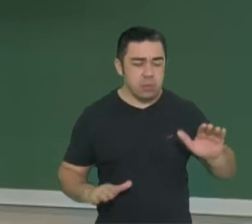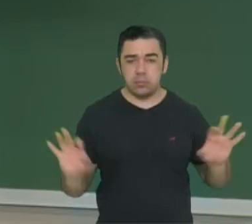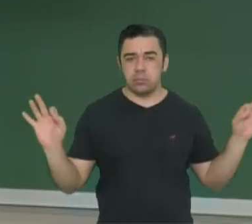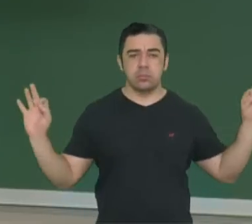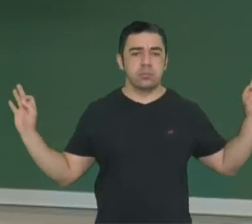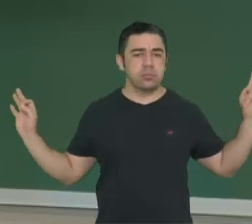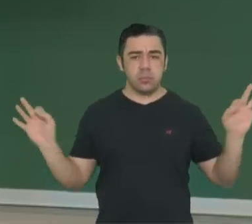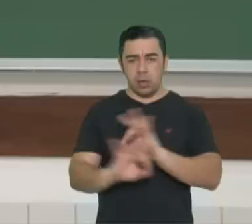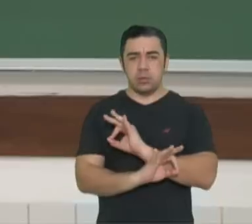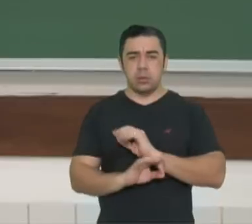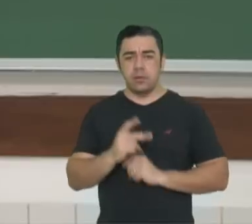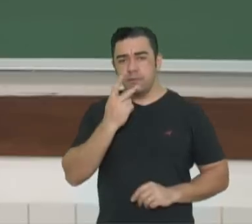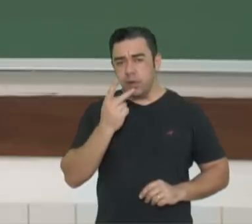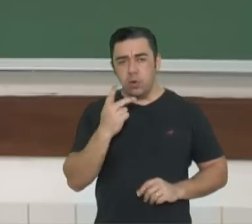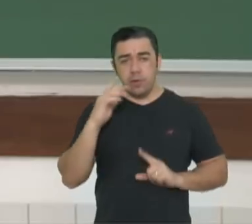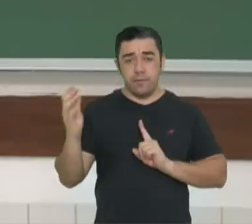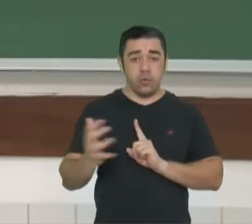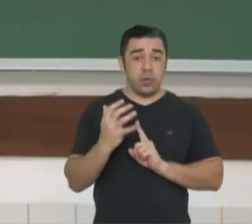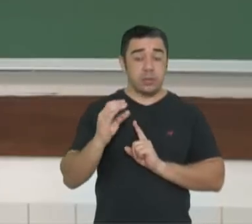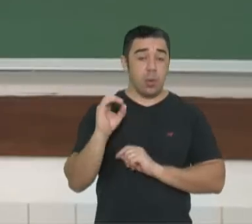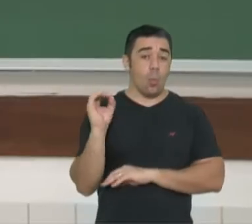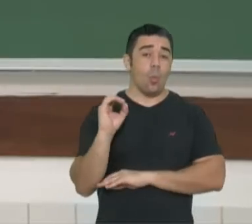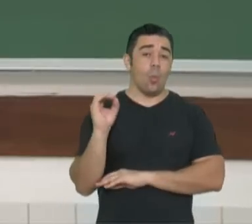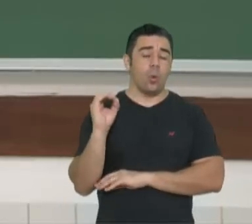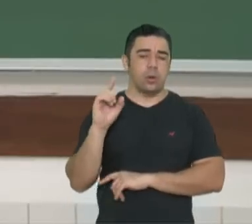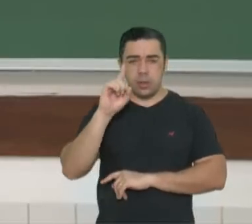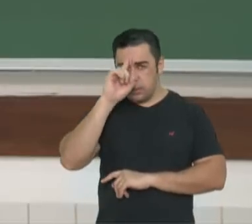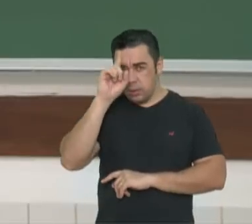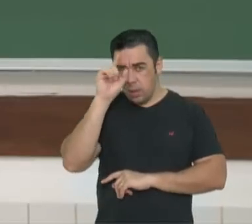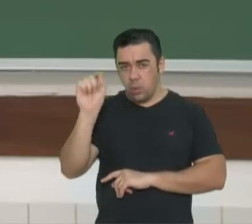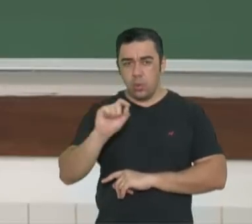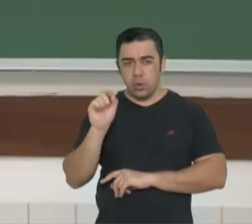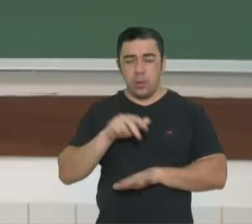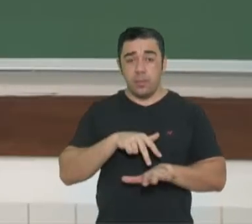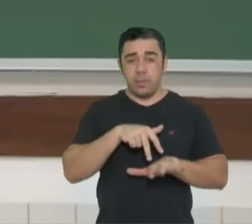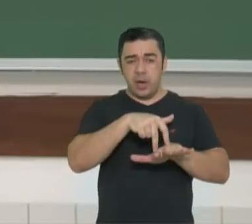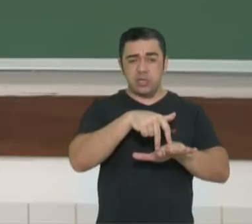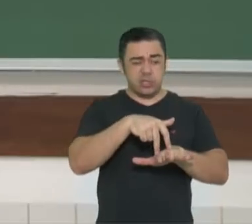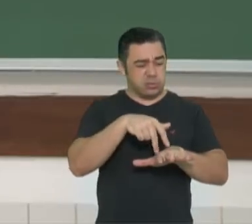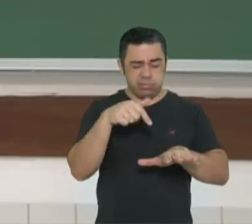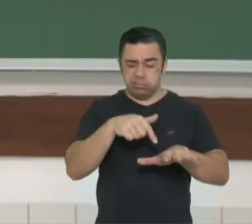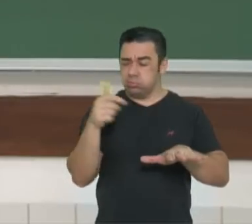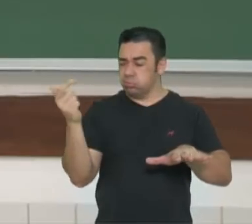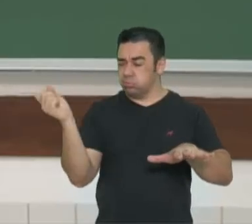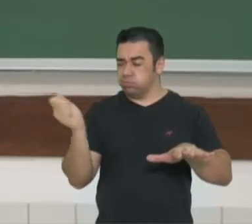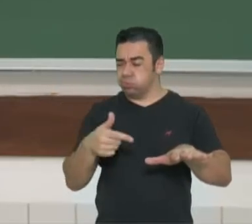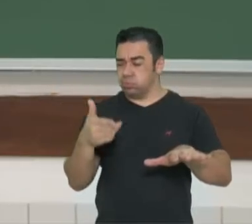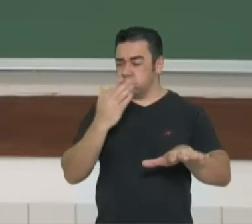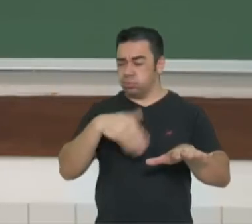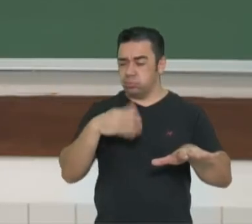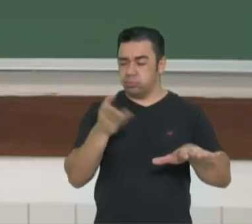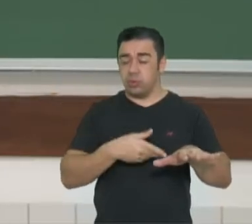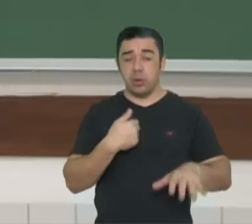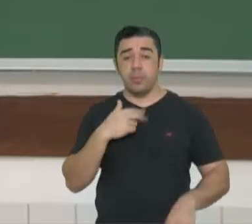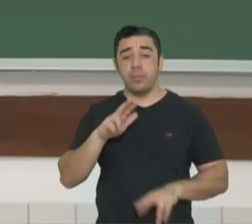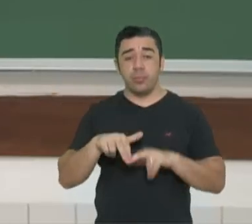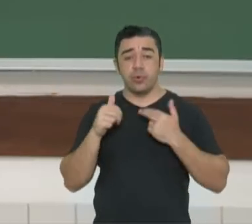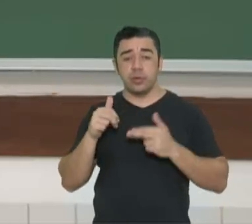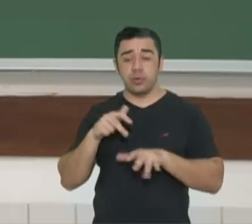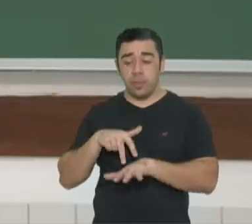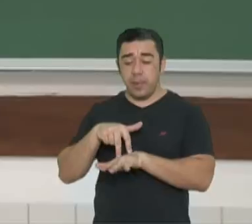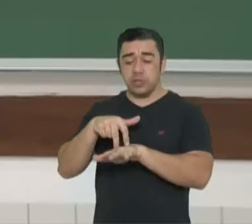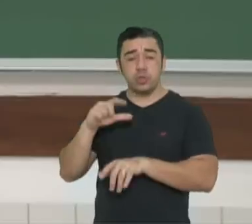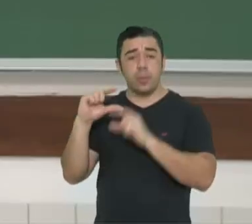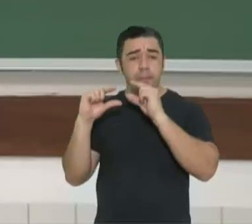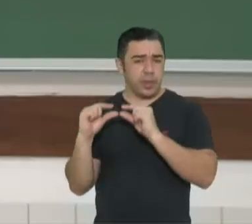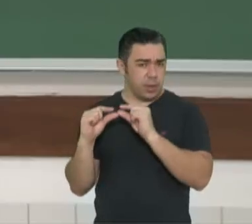sem donos e sem influência. Era a ideia de que os partidos políticos não dão mais certo. Por isso ele se candidatou por um partido